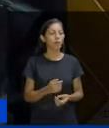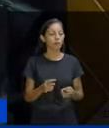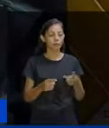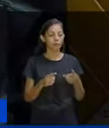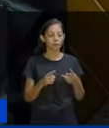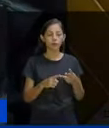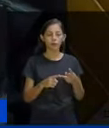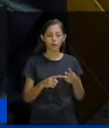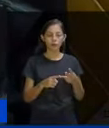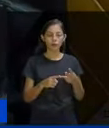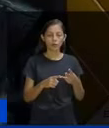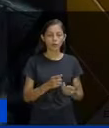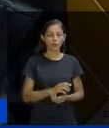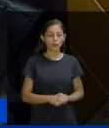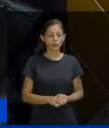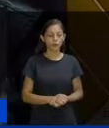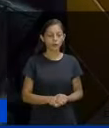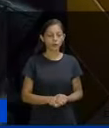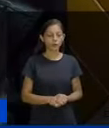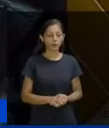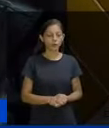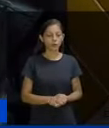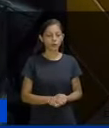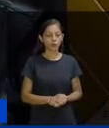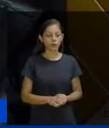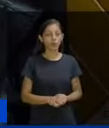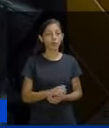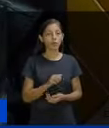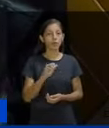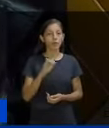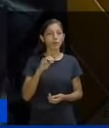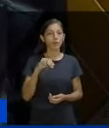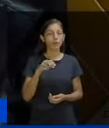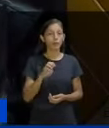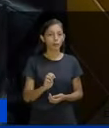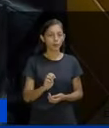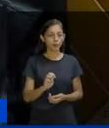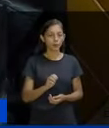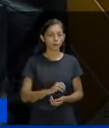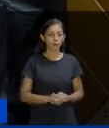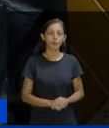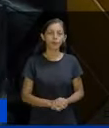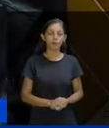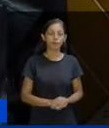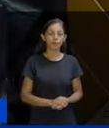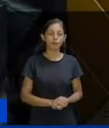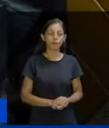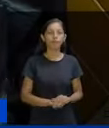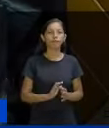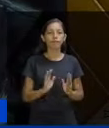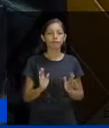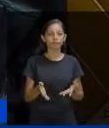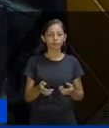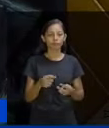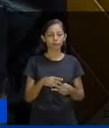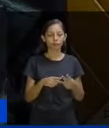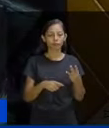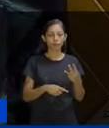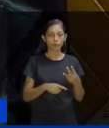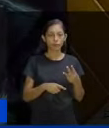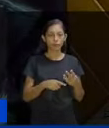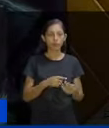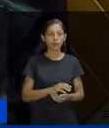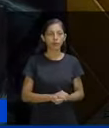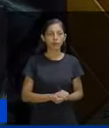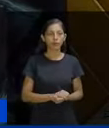e uma ação de impugnação de mandato eletivo, uma AIME, proposta por Arnóbio Flecha Nascimento e Pedro